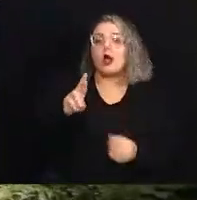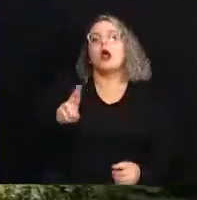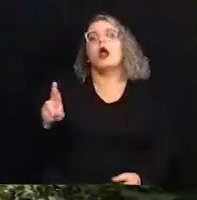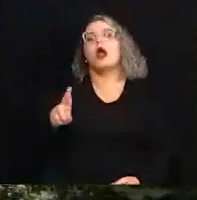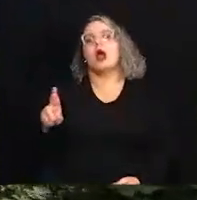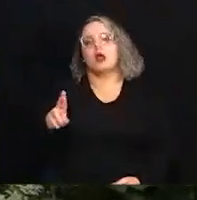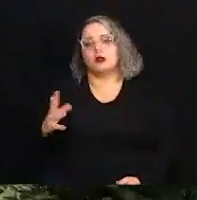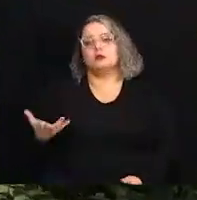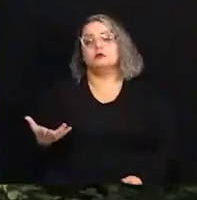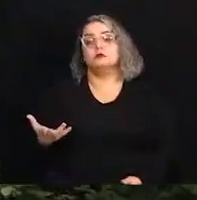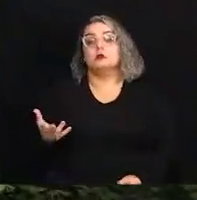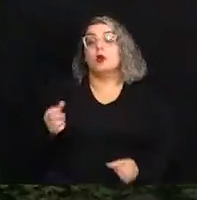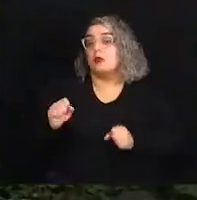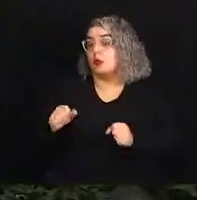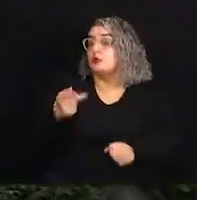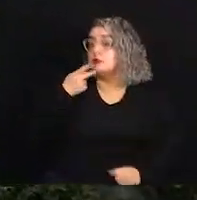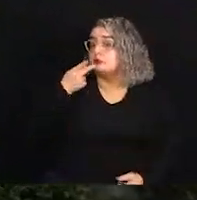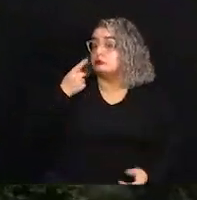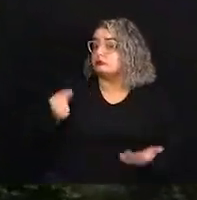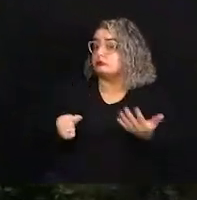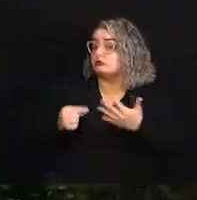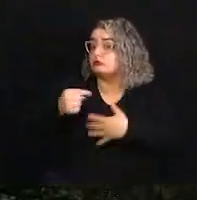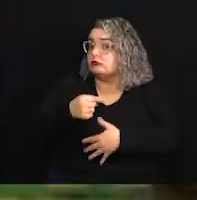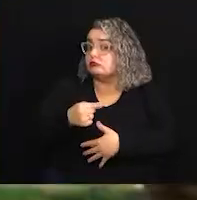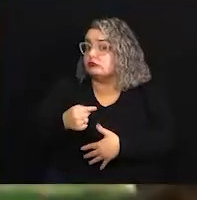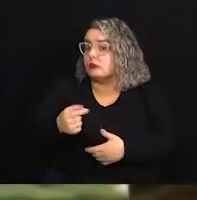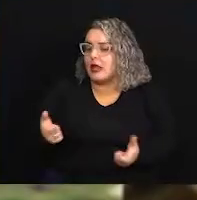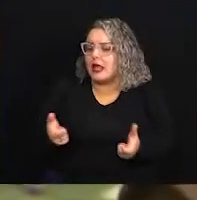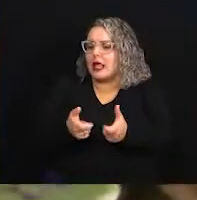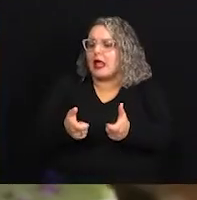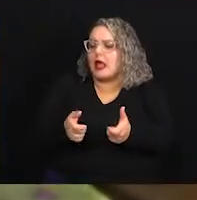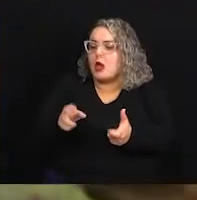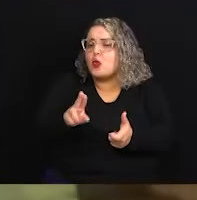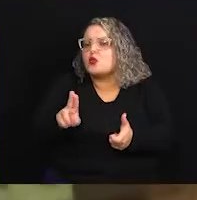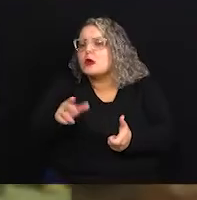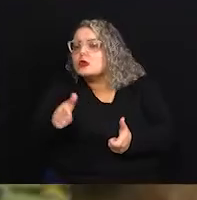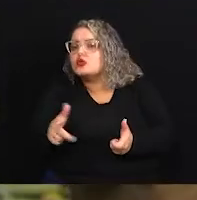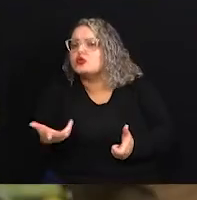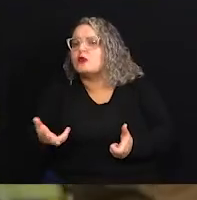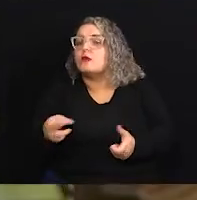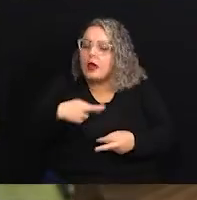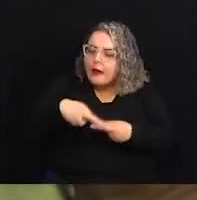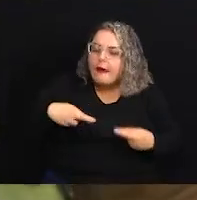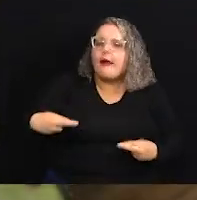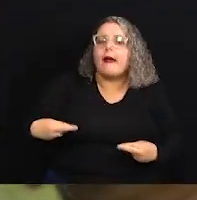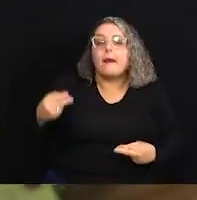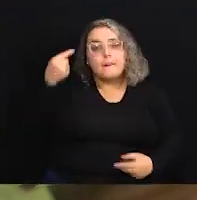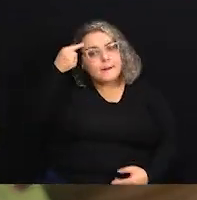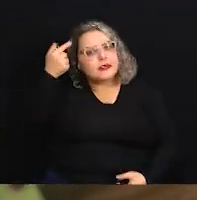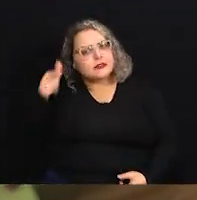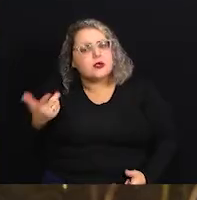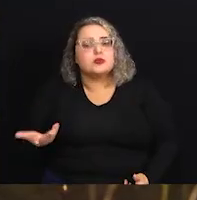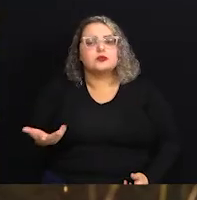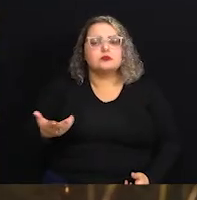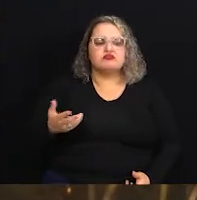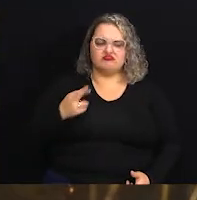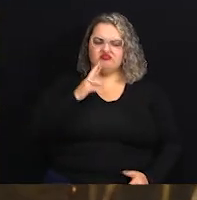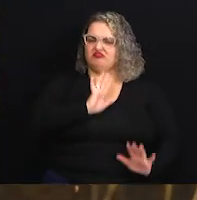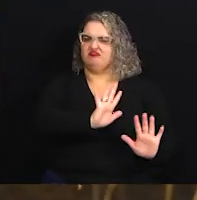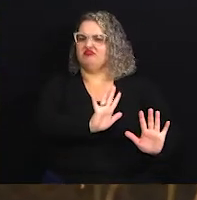e atualmente podemos mencionar alguns deles: reduzir, reutilizar, reciclar, repensar,